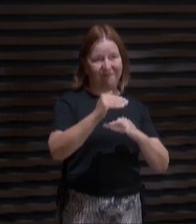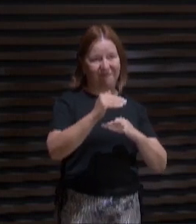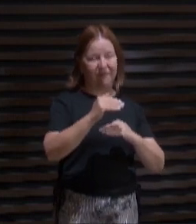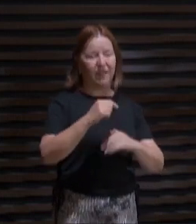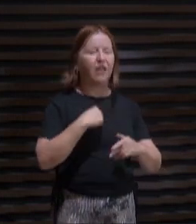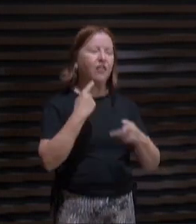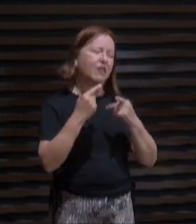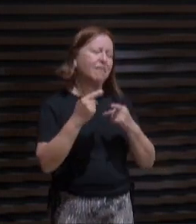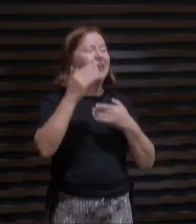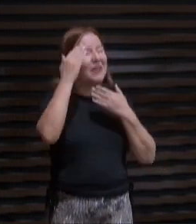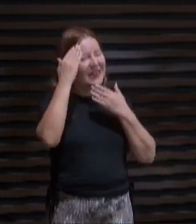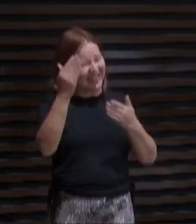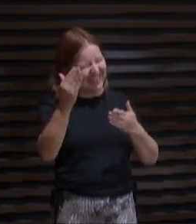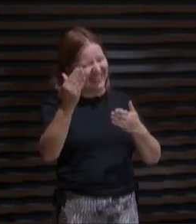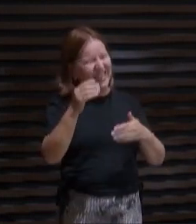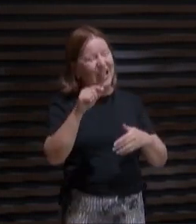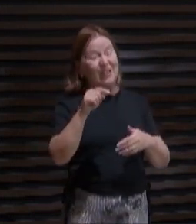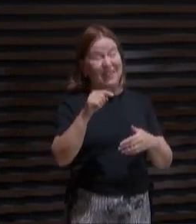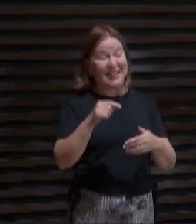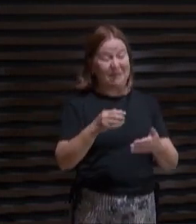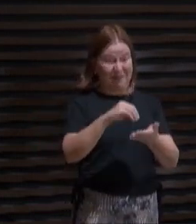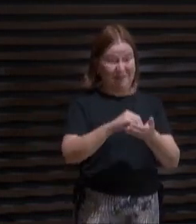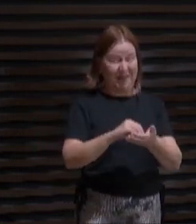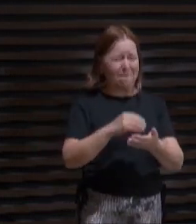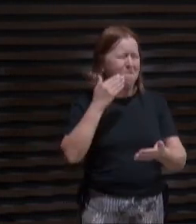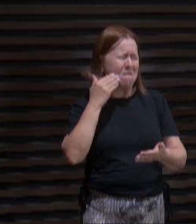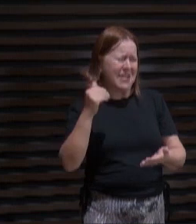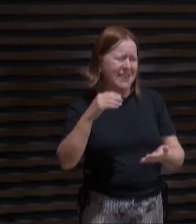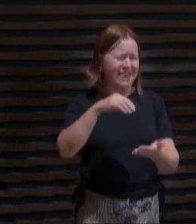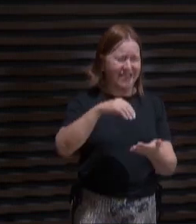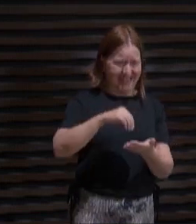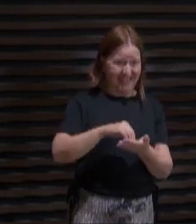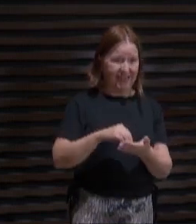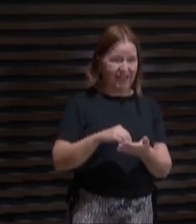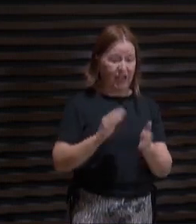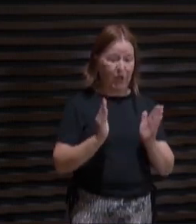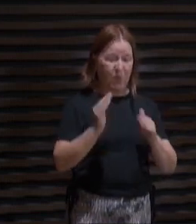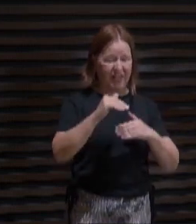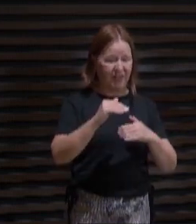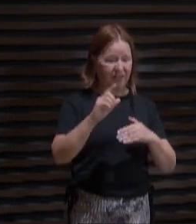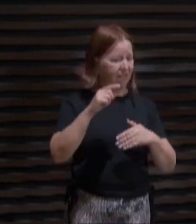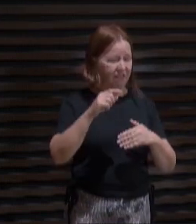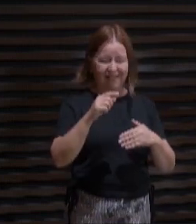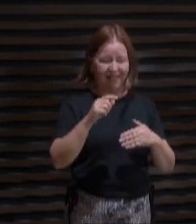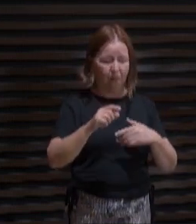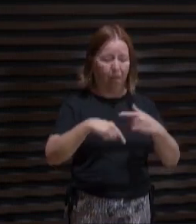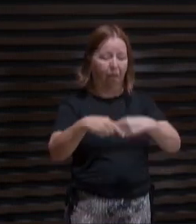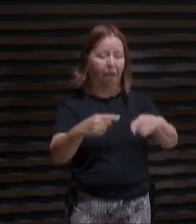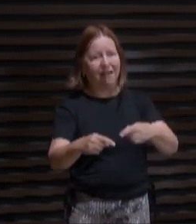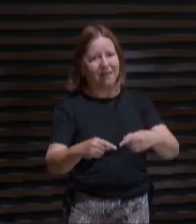Eu disse: muito obrigado, você me colocou na melhor posição. Quadrado não rola, bate e fica.